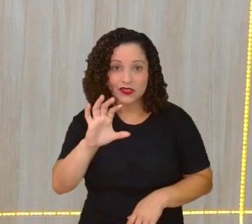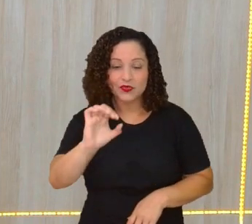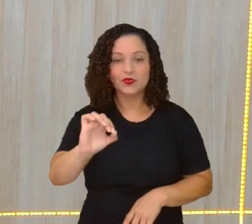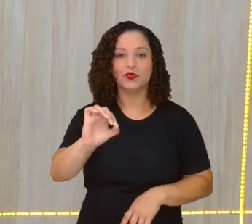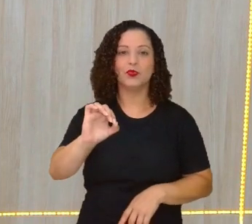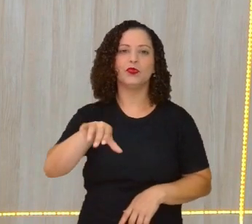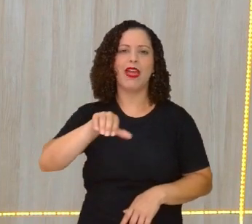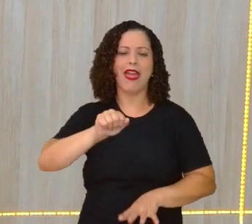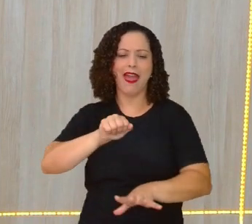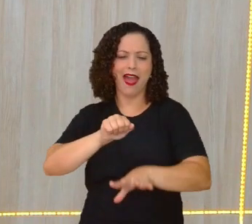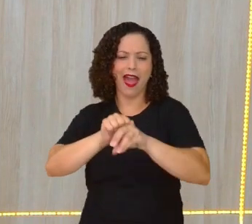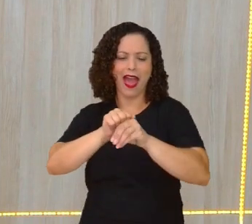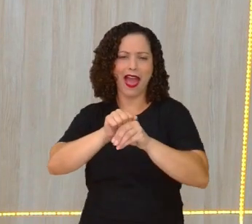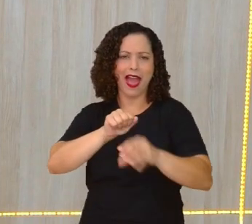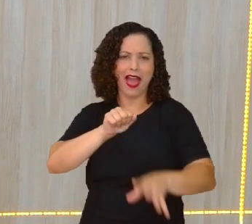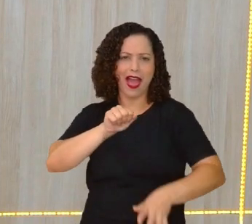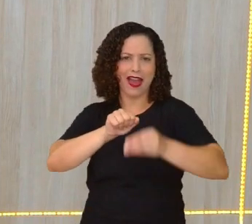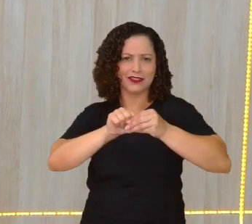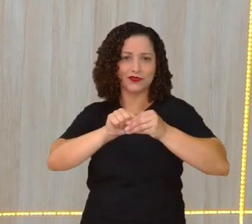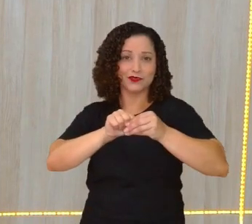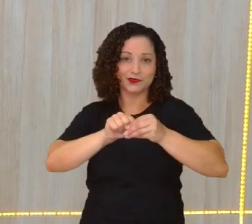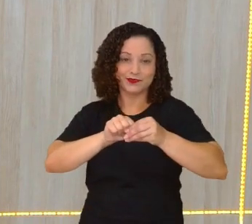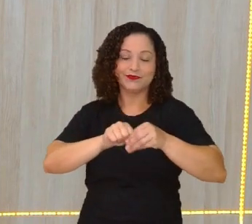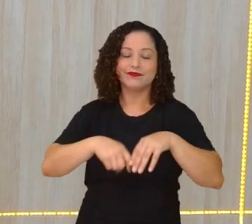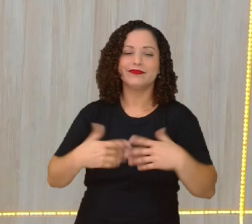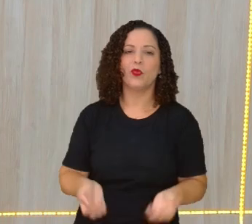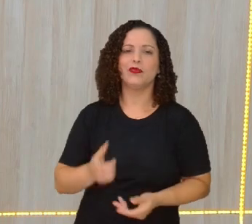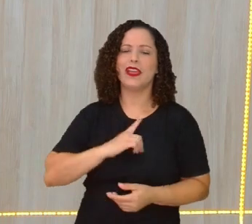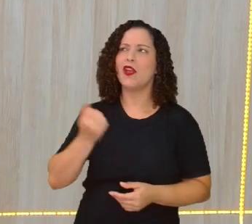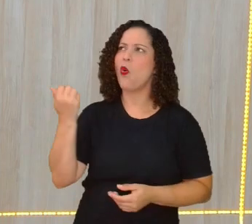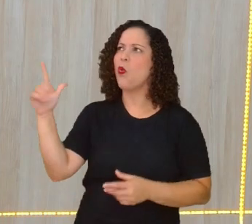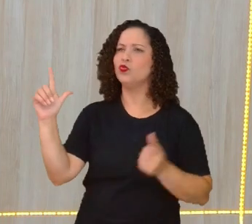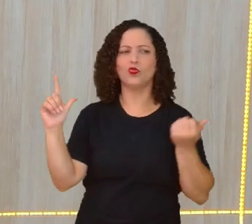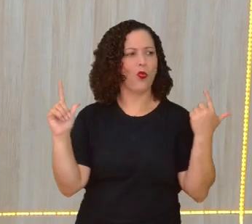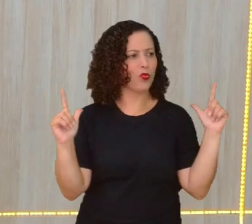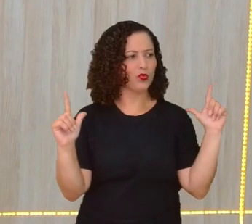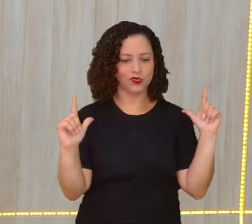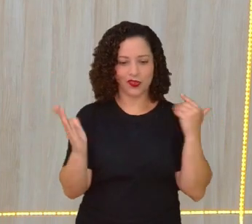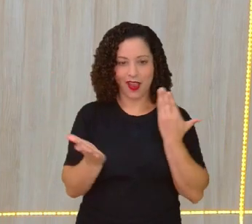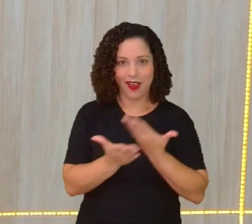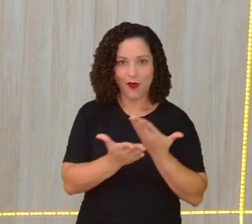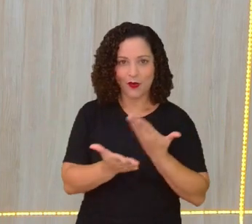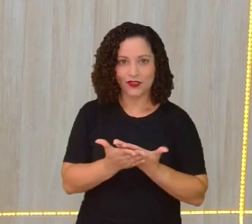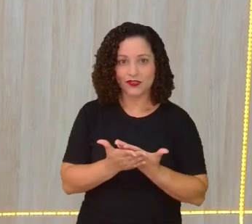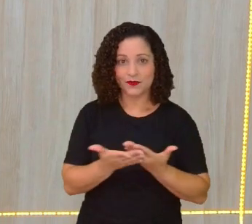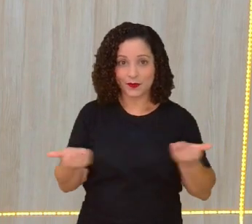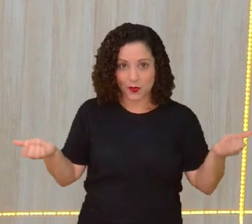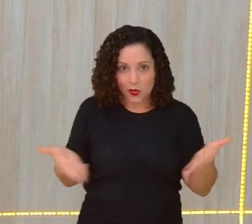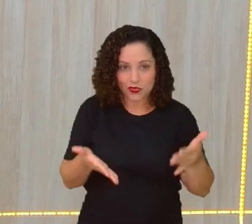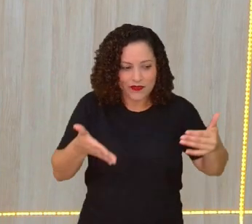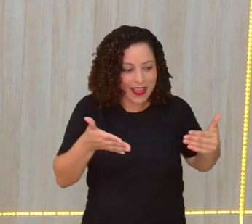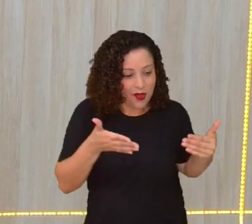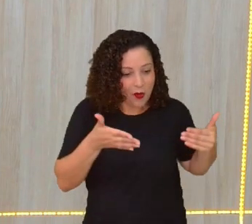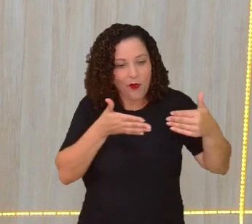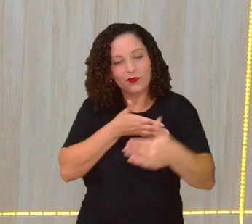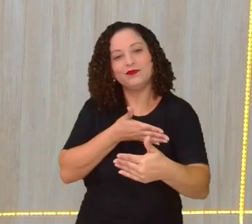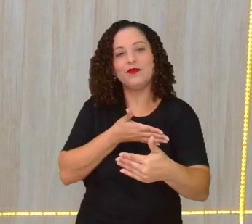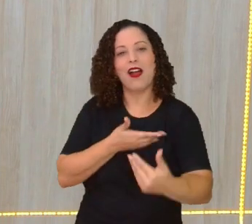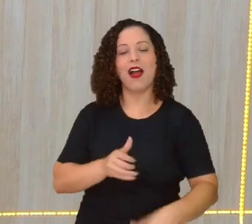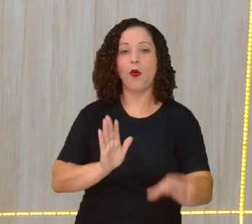vocês já tivemos outras aulas, Estamos continuando este conteúdo que é muito